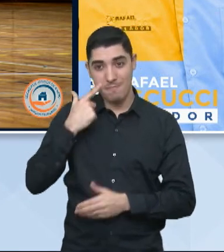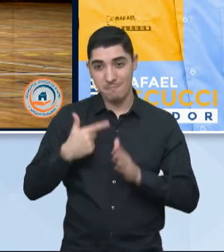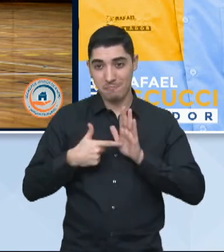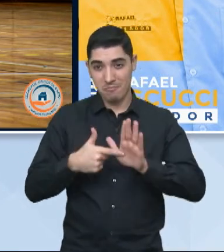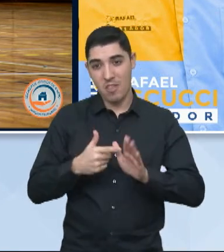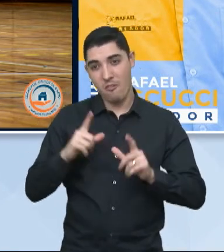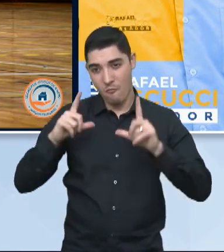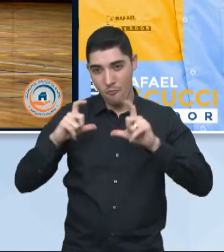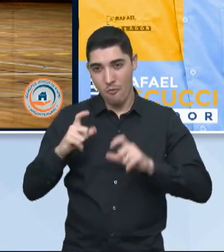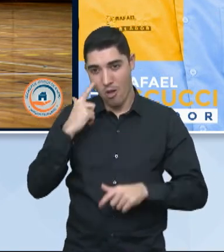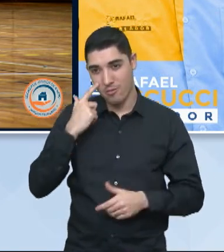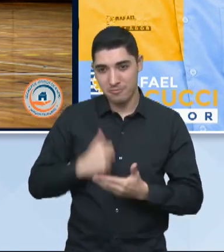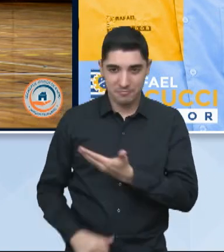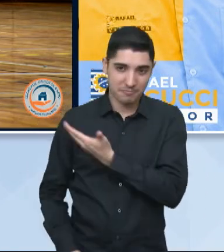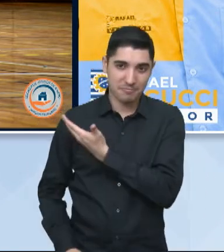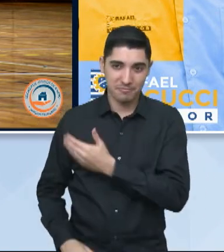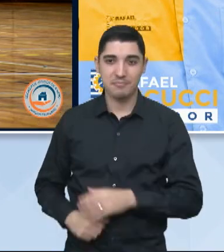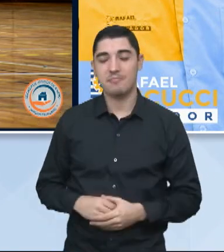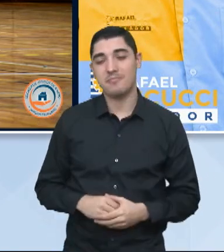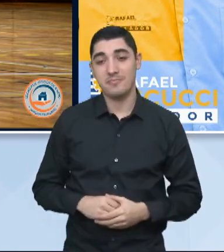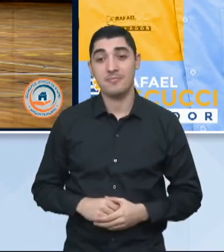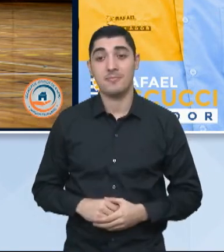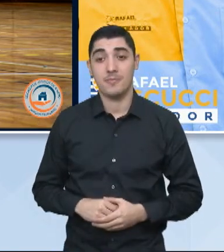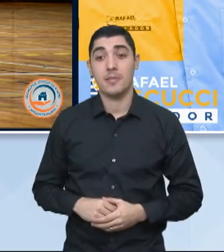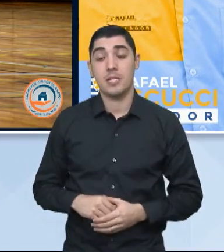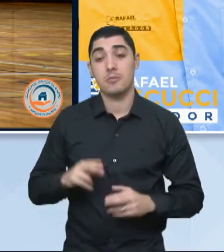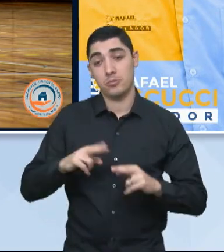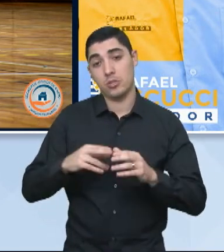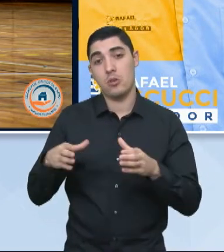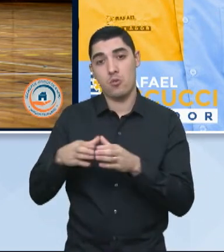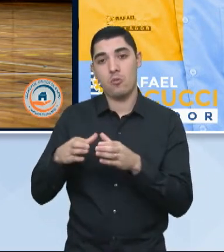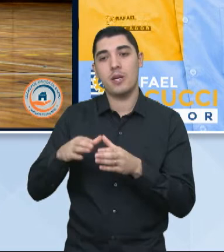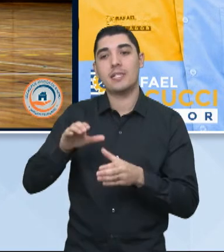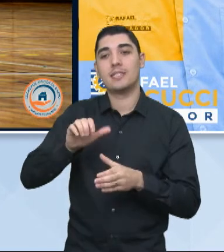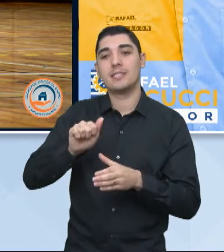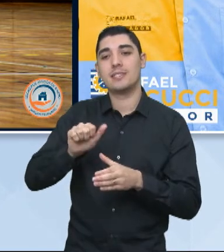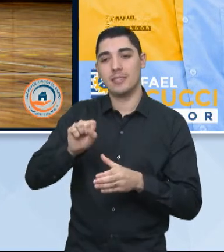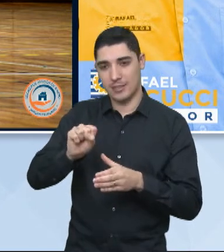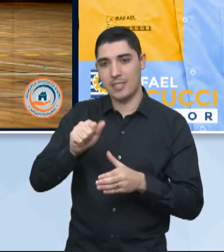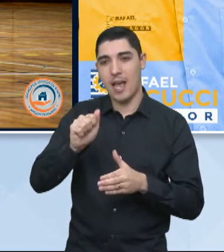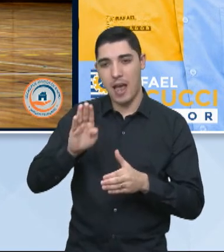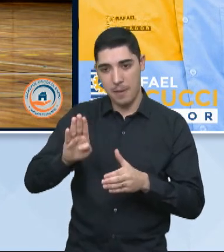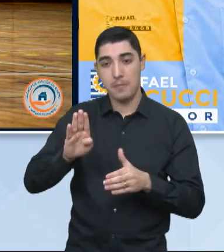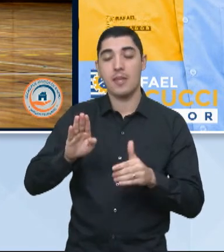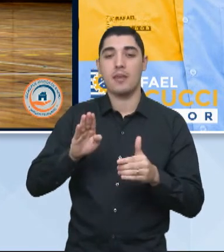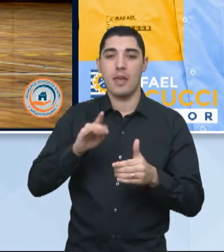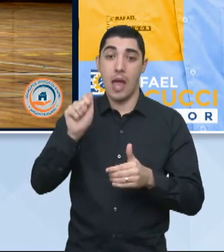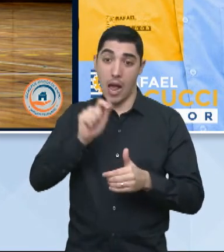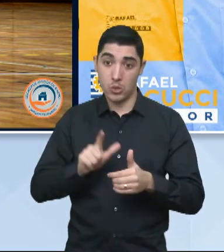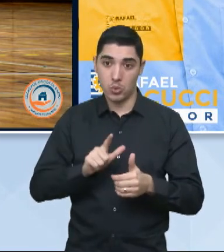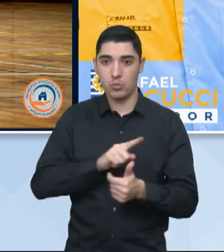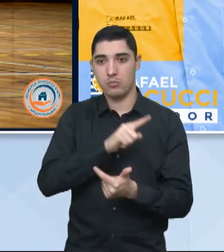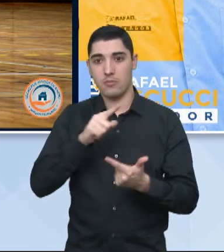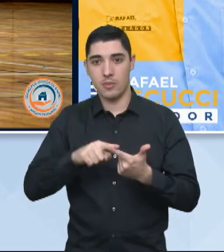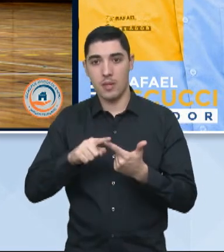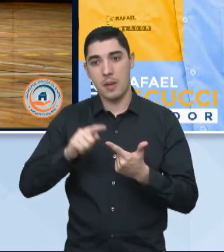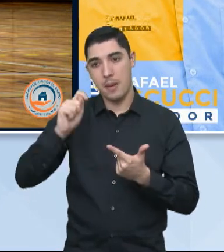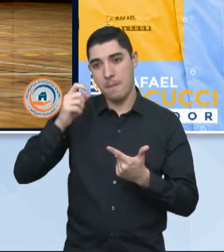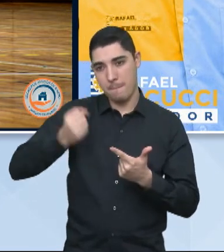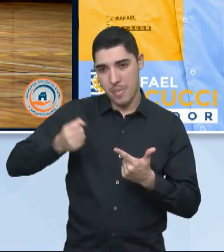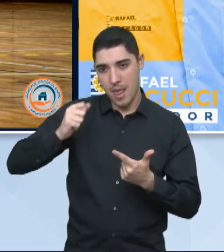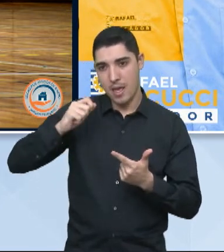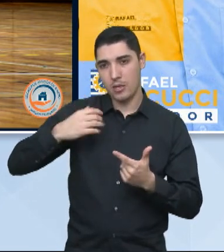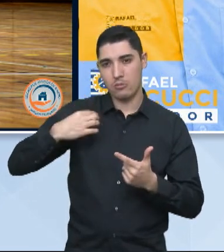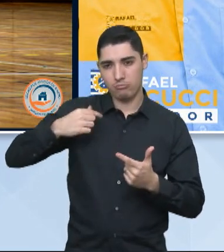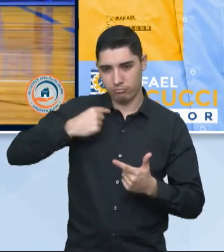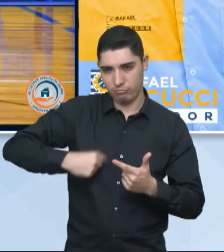da rapaziadinha lá jogando contra o Soberano. O time da SAB é o time de azul e o Soberano é o time ali de camisa branca, com